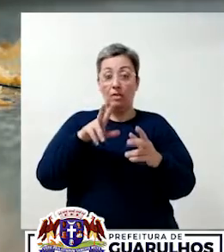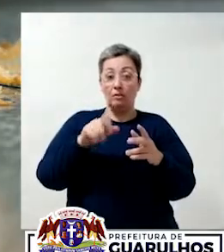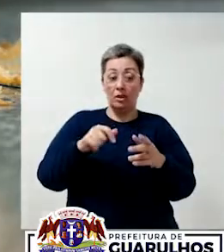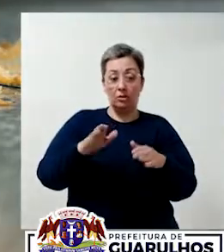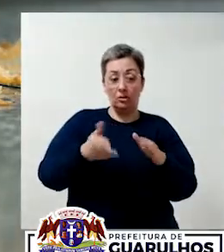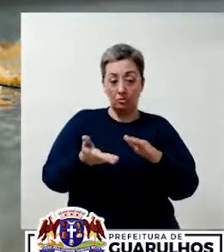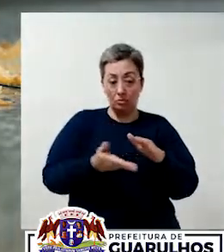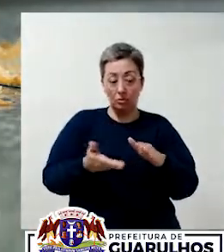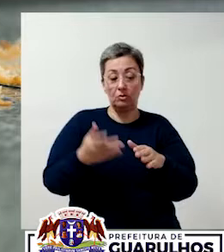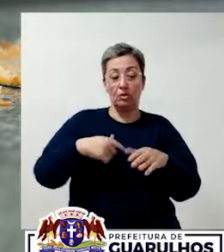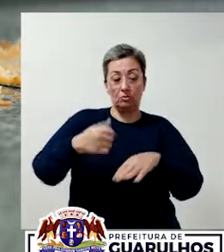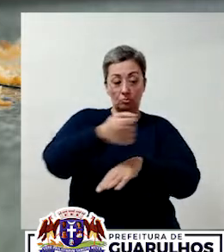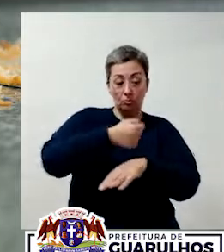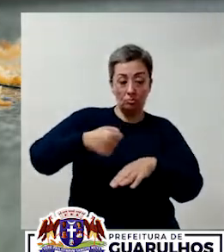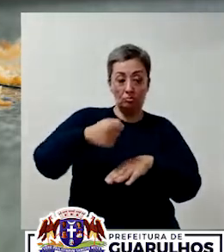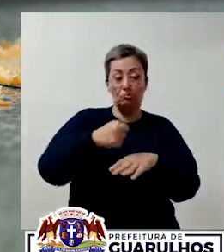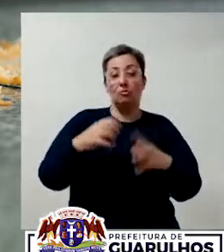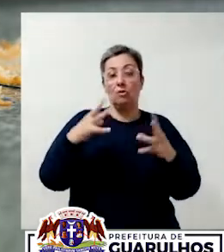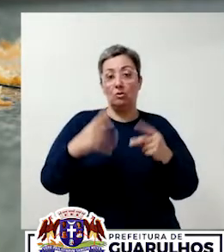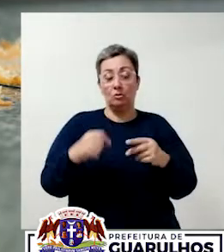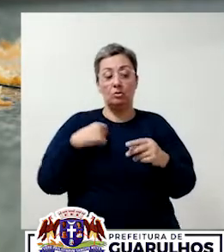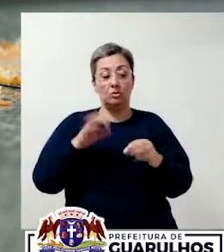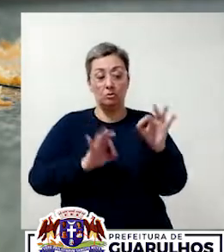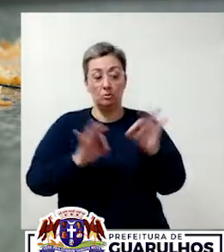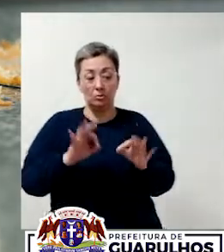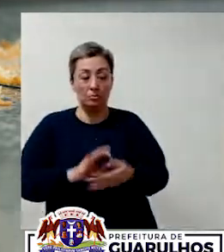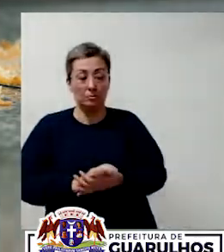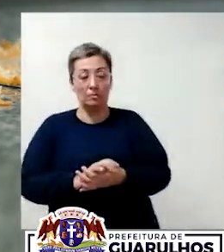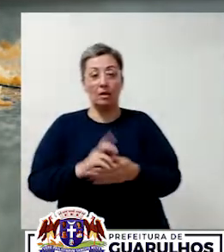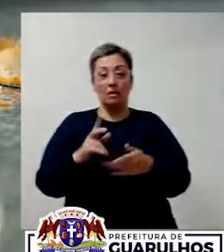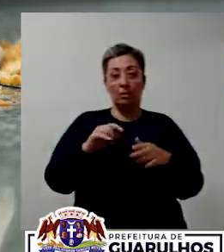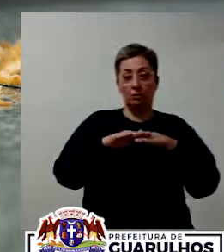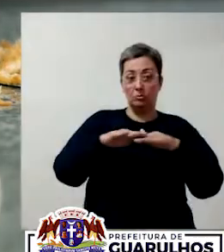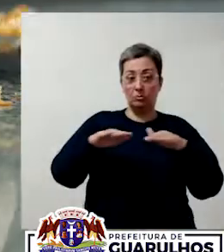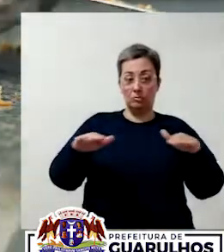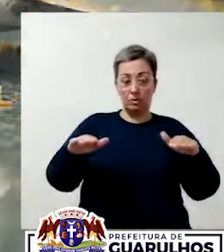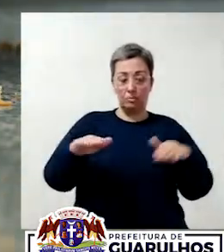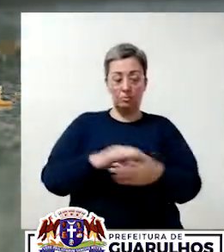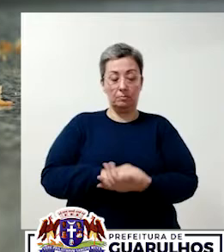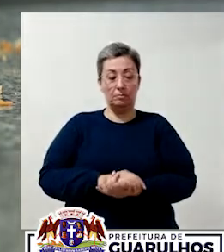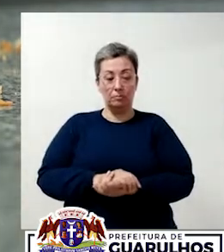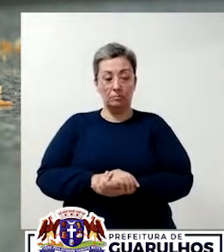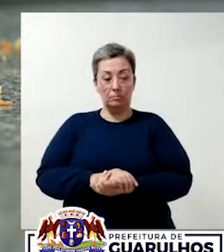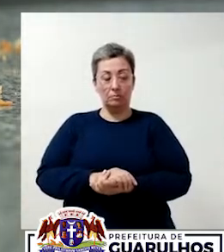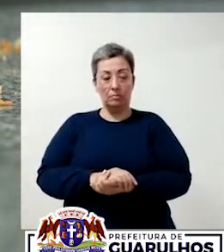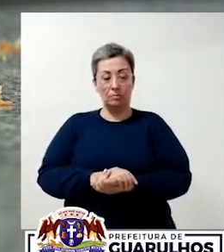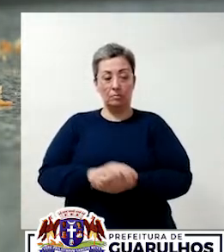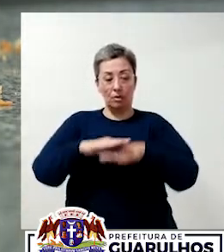virou o bolo, ó. Isso facilita o quê? Na hora de você rechear, na hora de você decorar aqui o bolo, confeitar o